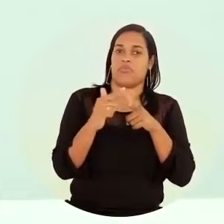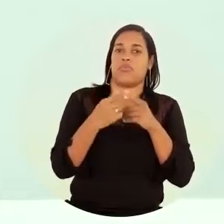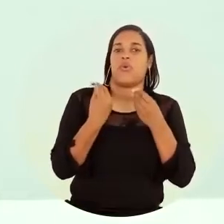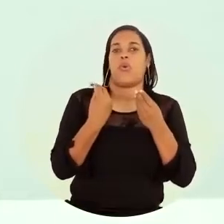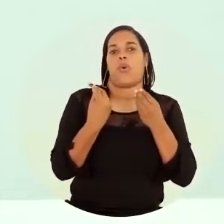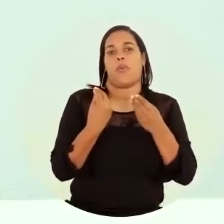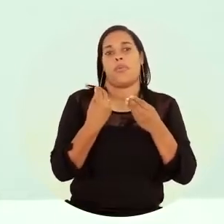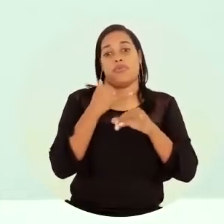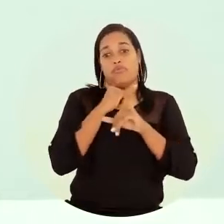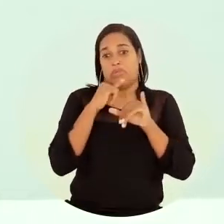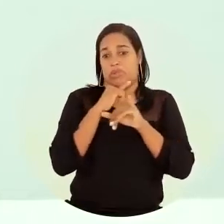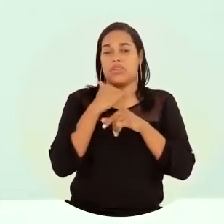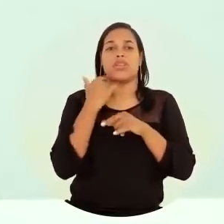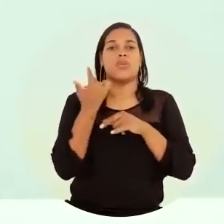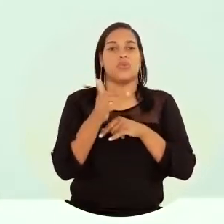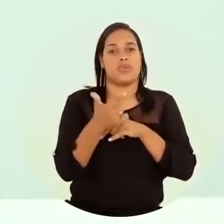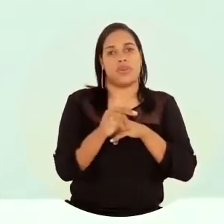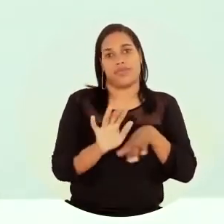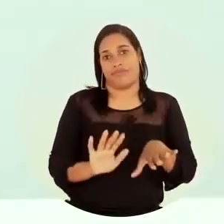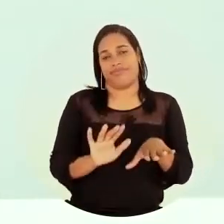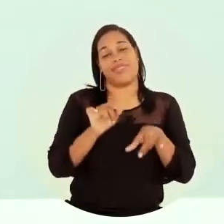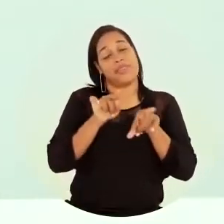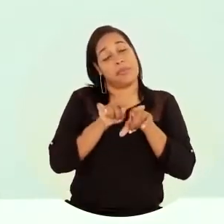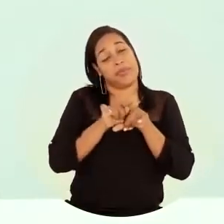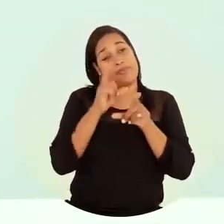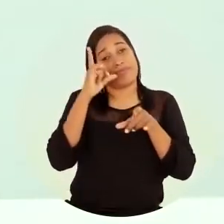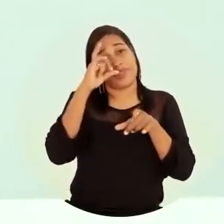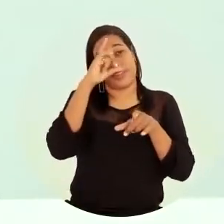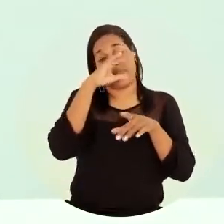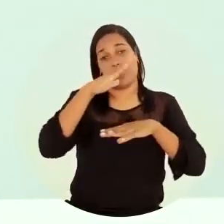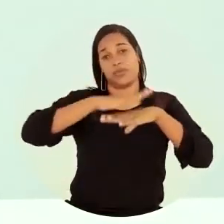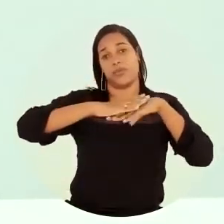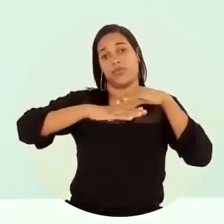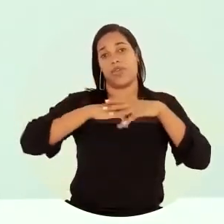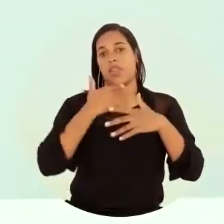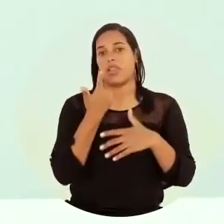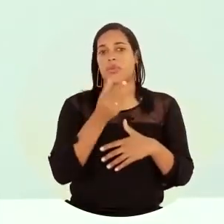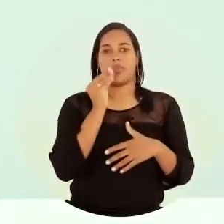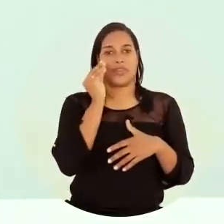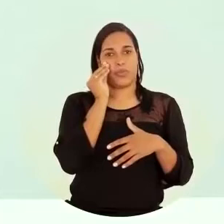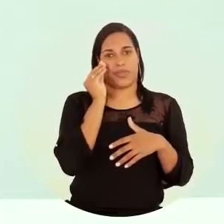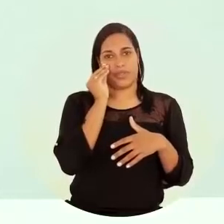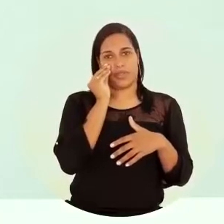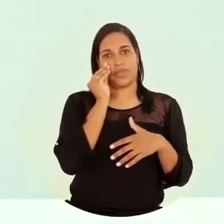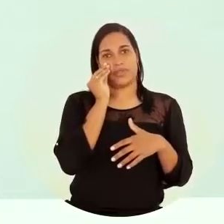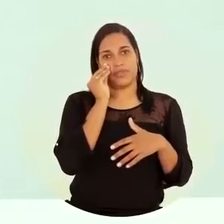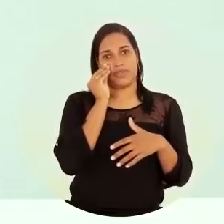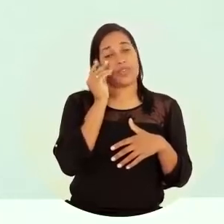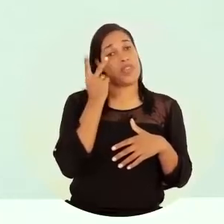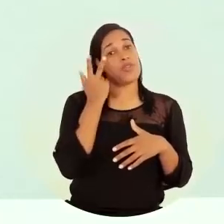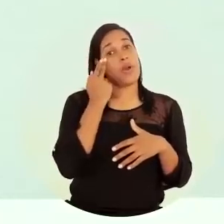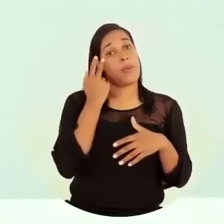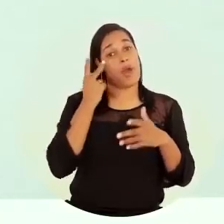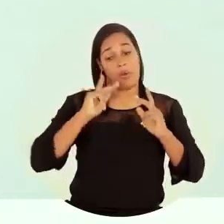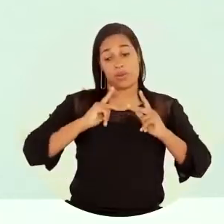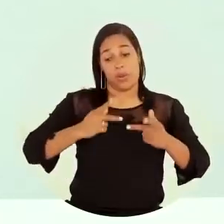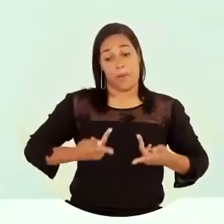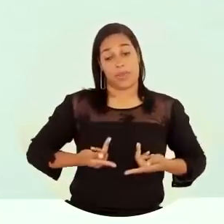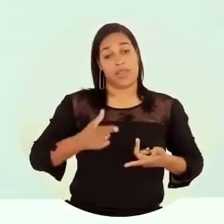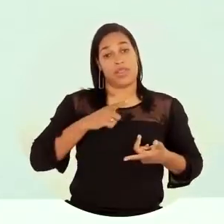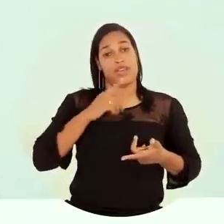aquilo que ele executa. Então aqui nessa semana nós vimos formas de como desenvolver pessoas e de